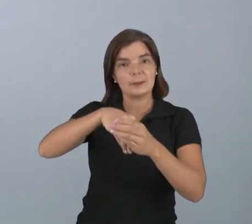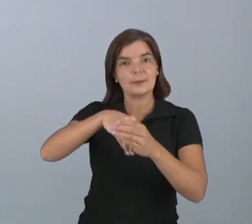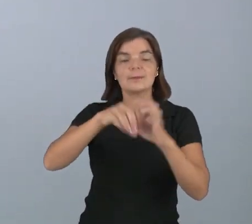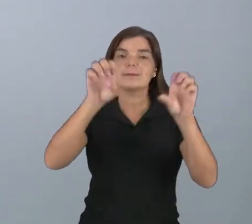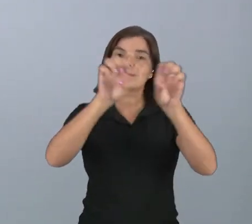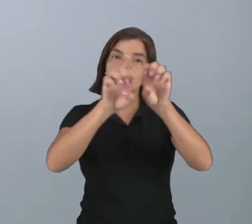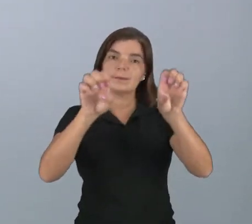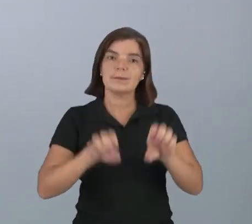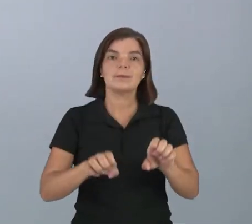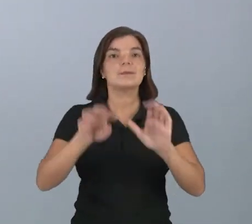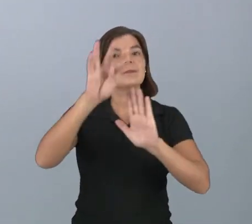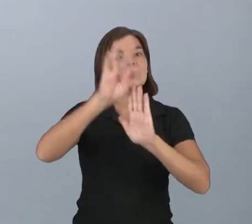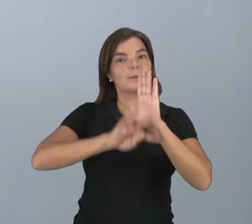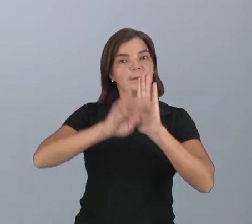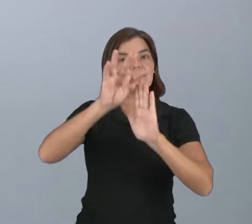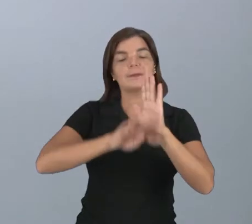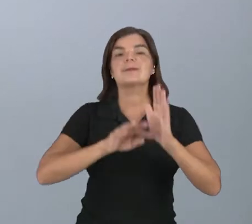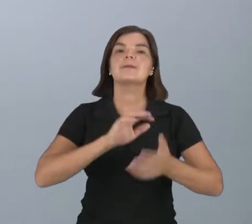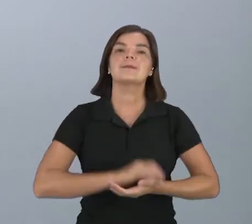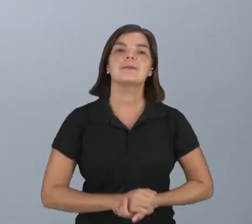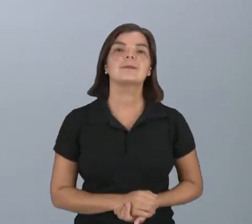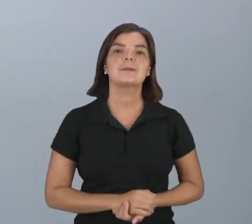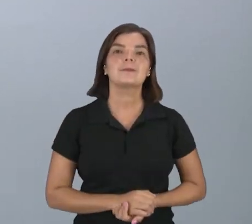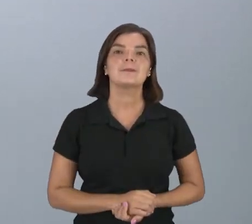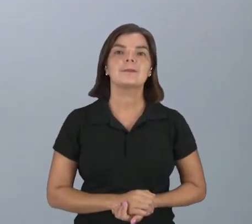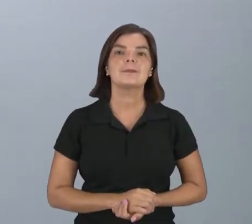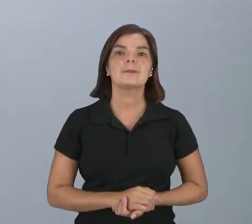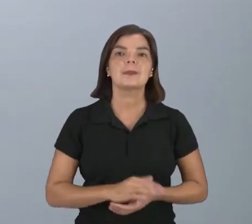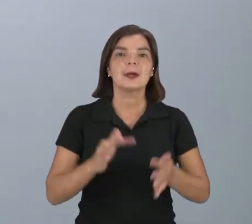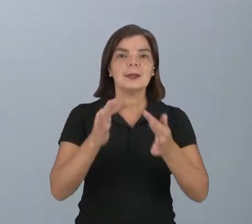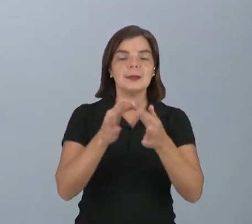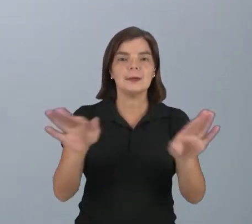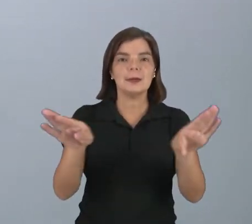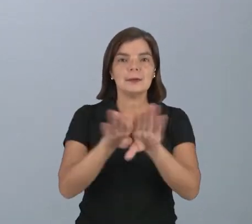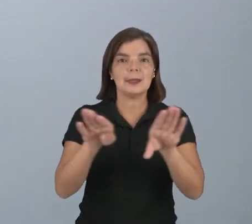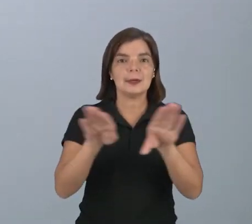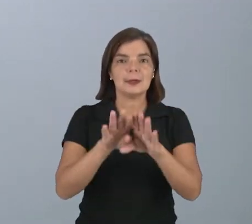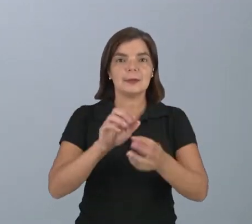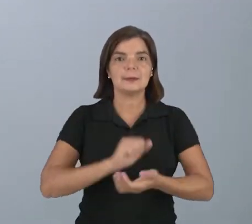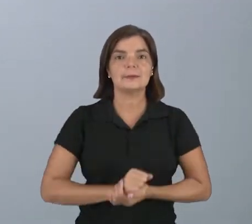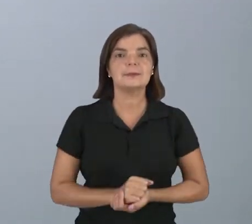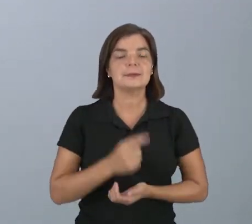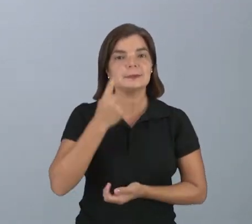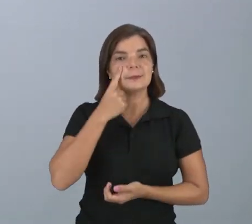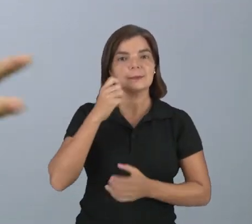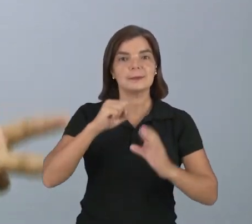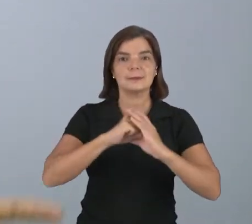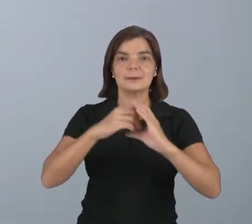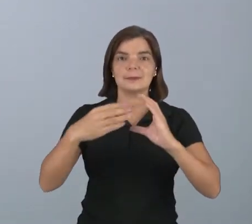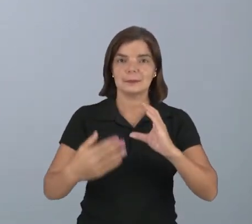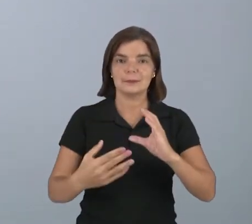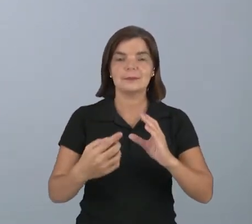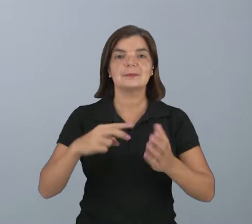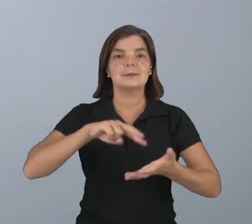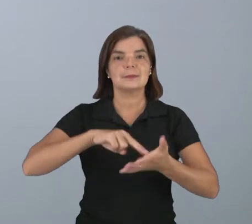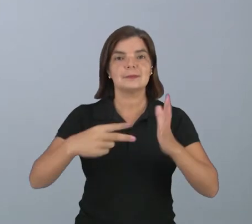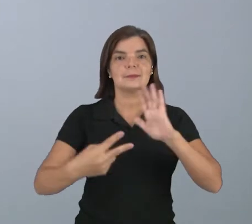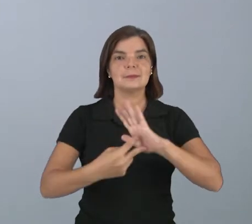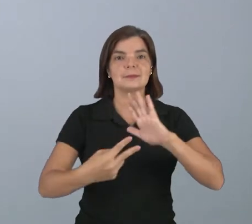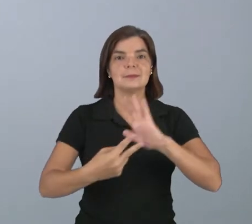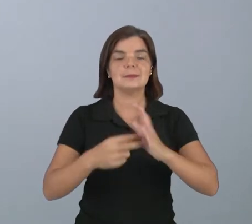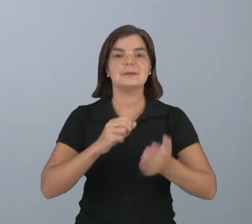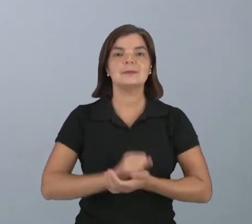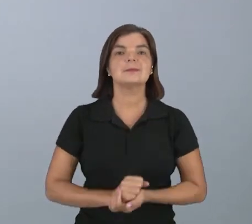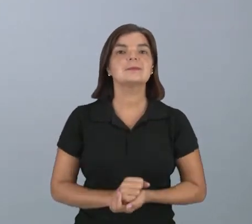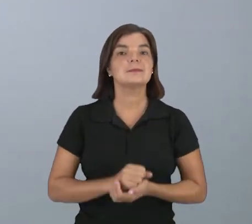estrutura textual, tá certo? A frase é o enunciado linguístico todo que vai ter um sentido completo.